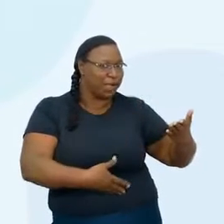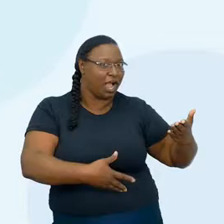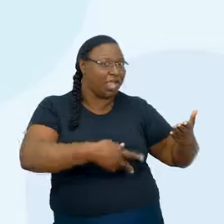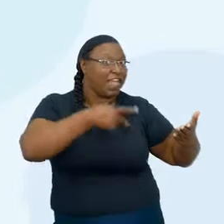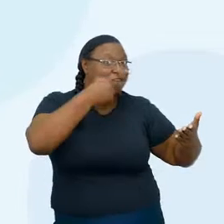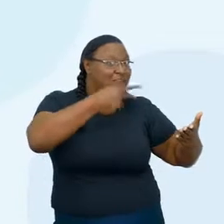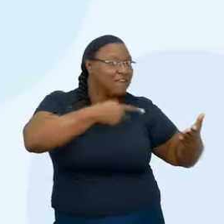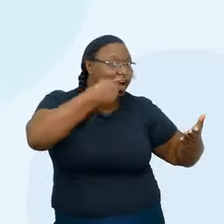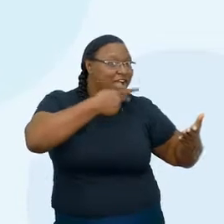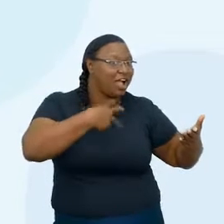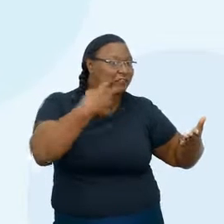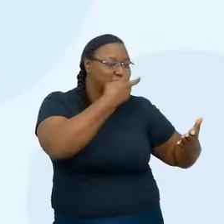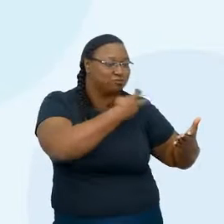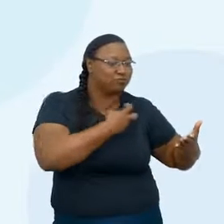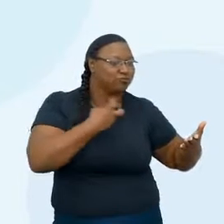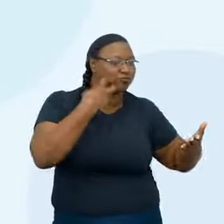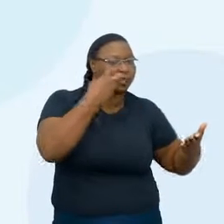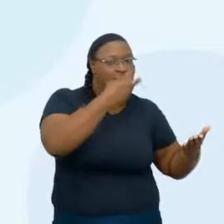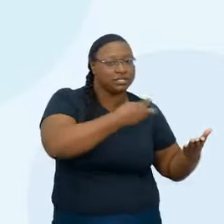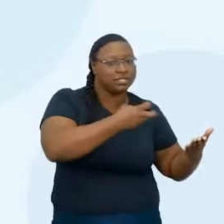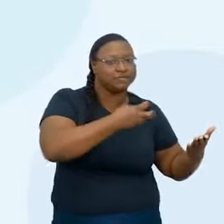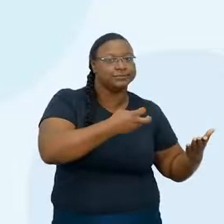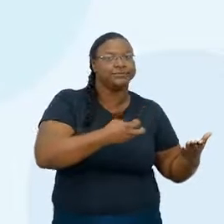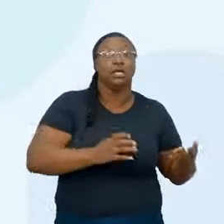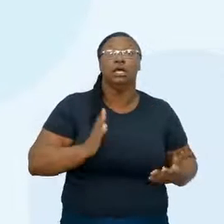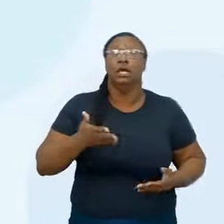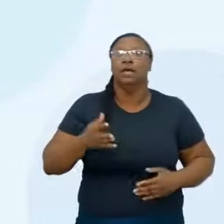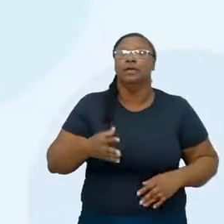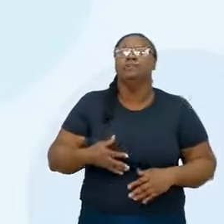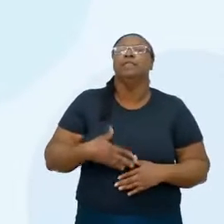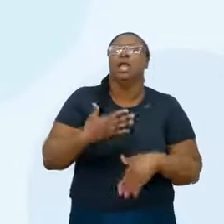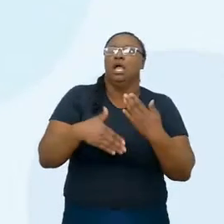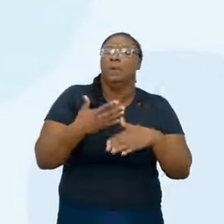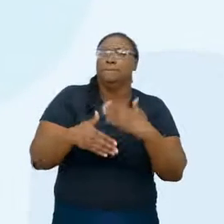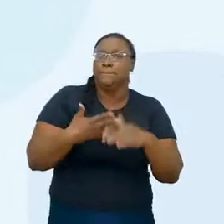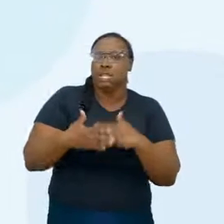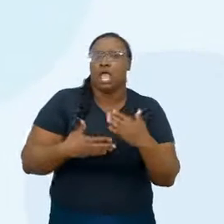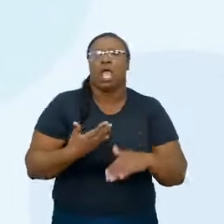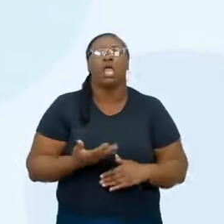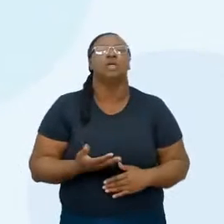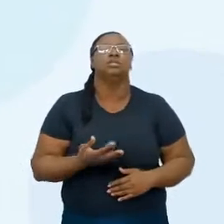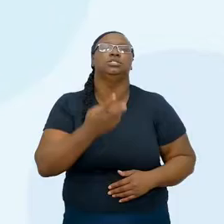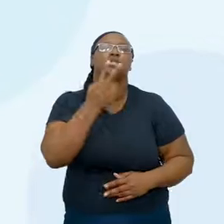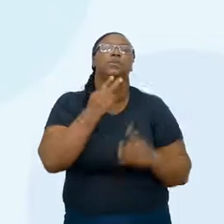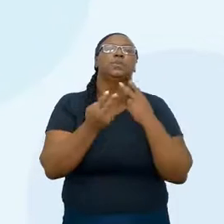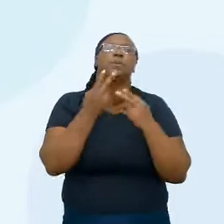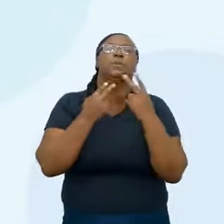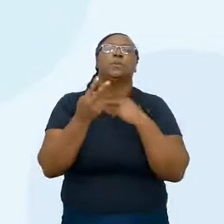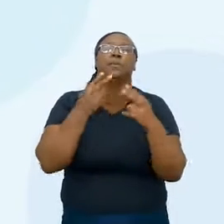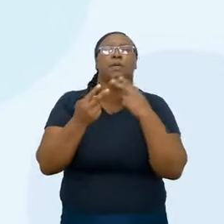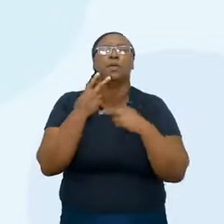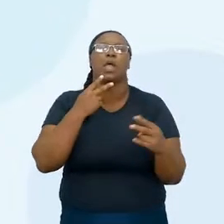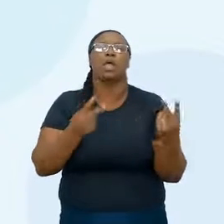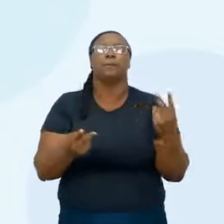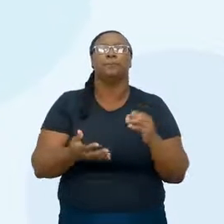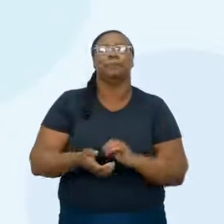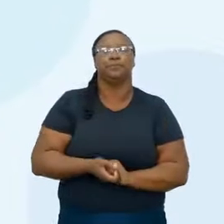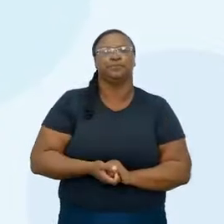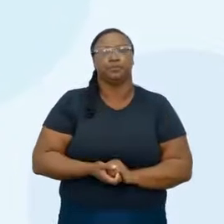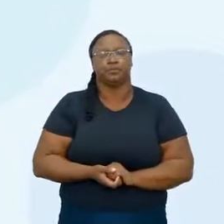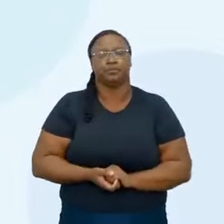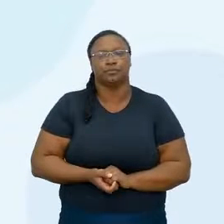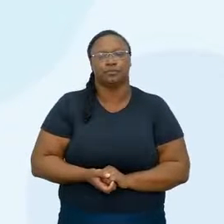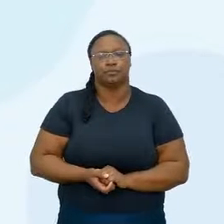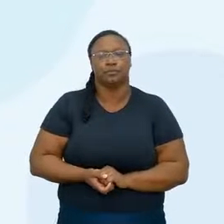falando da habilidade, por exemplo, de códigos e linguagens, não é isso? Isso. E aí, no caso,